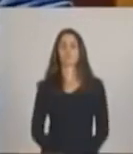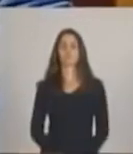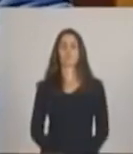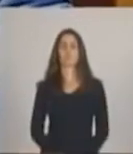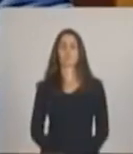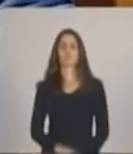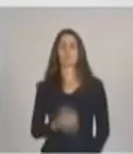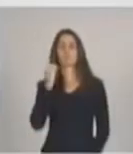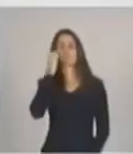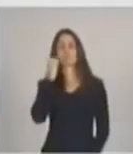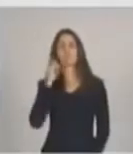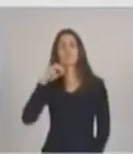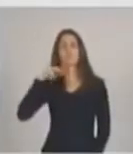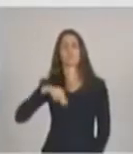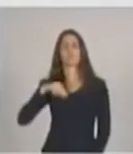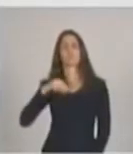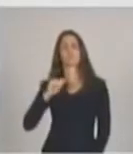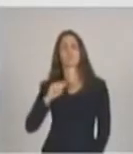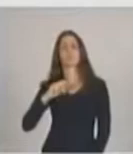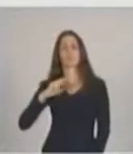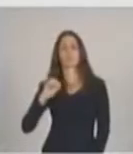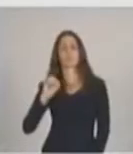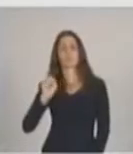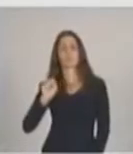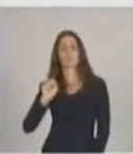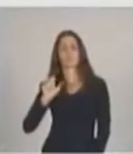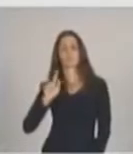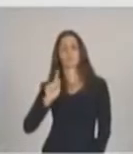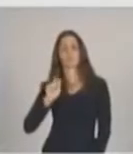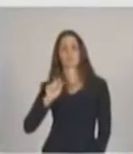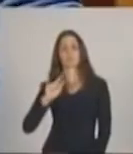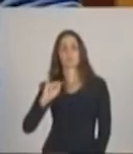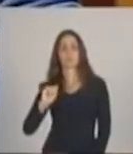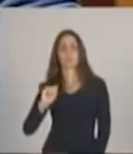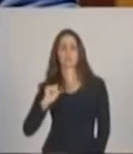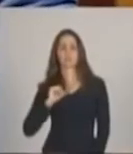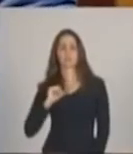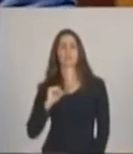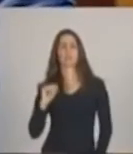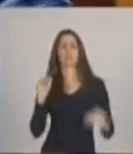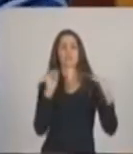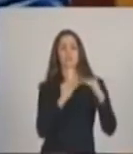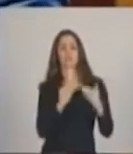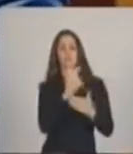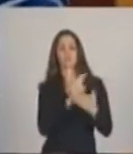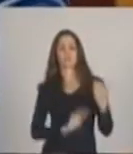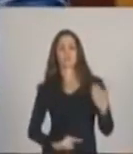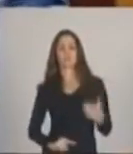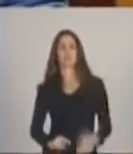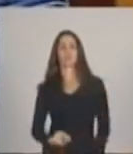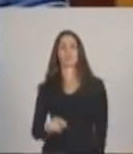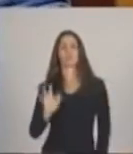Acompanho o relator. Deputado Marcelo Santos. Com o relator. Deputado doutor Rafael Favato.